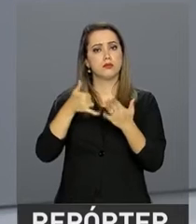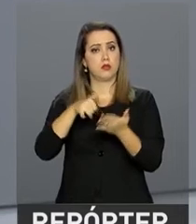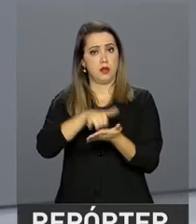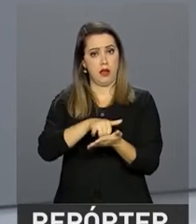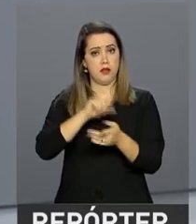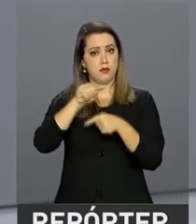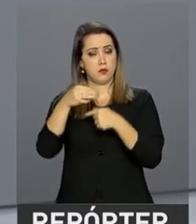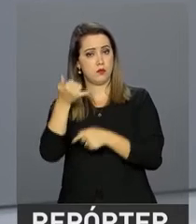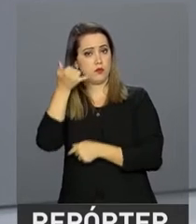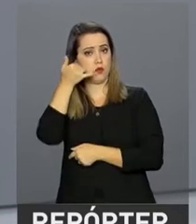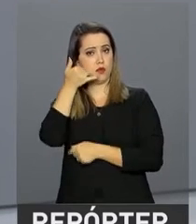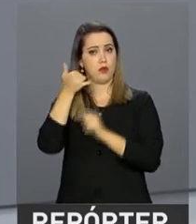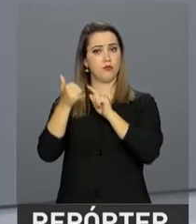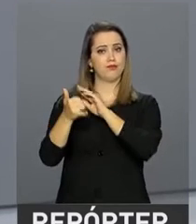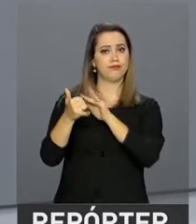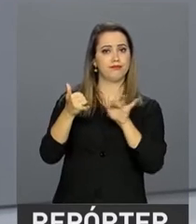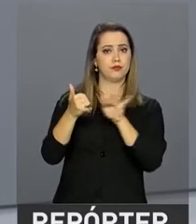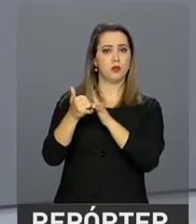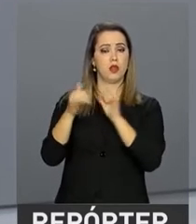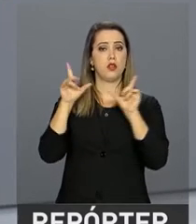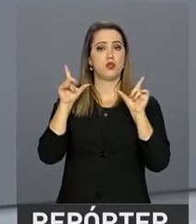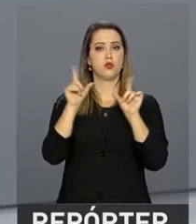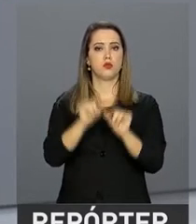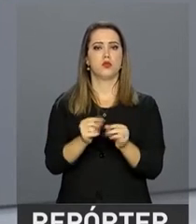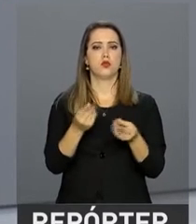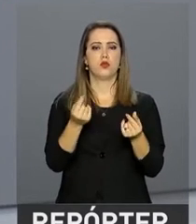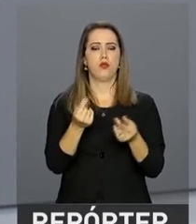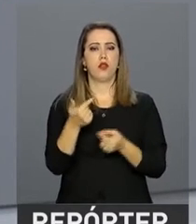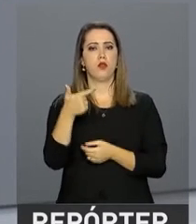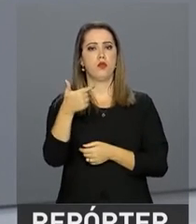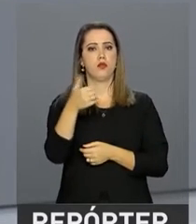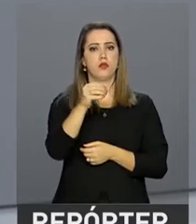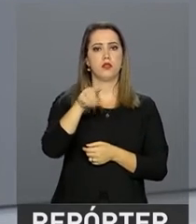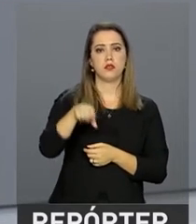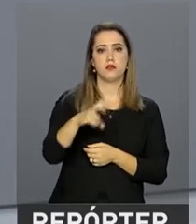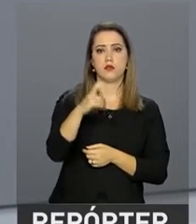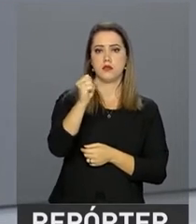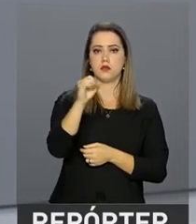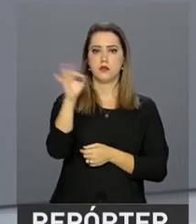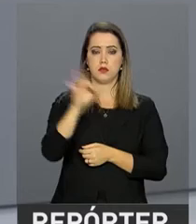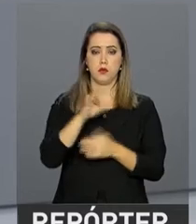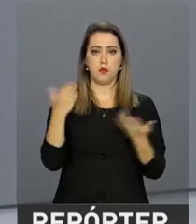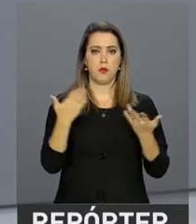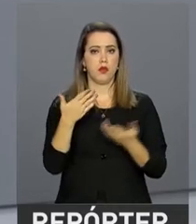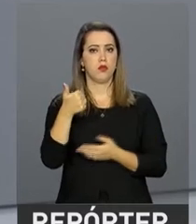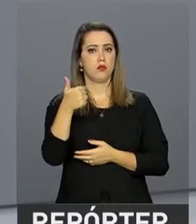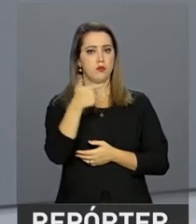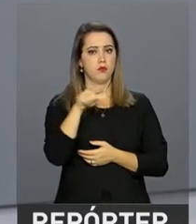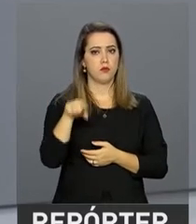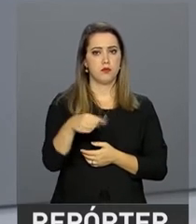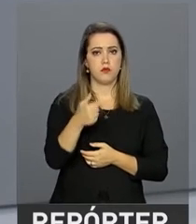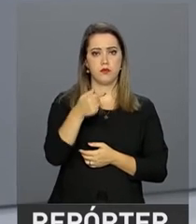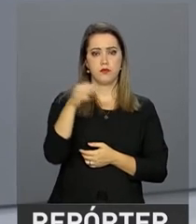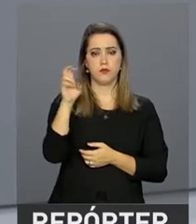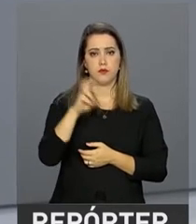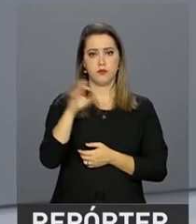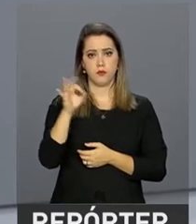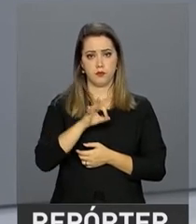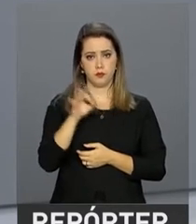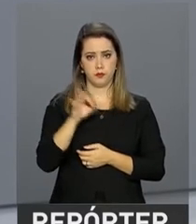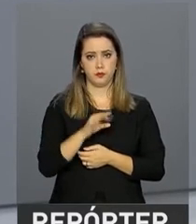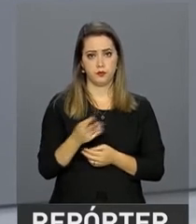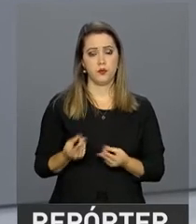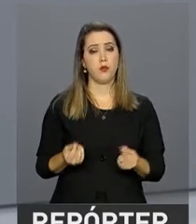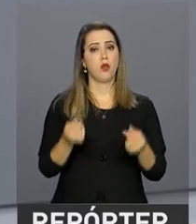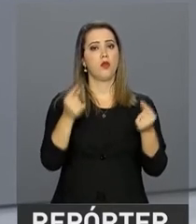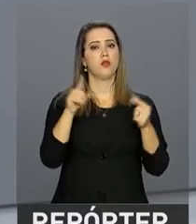a redução das chamadas locais vai variar entre 10,58 por cento a 12,75 por cento